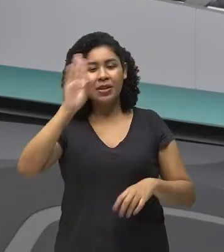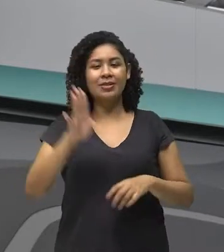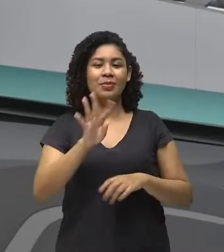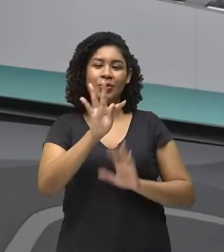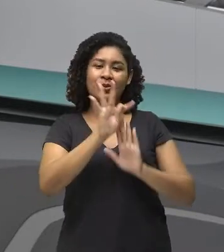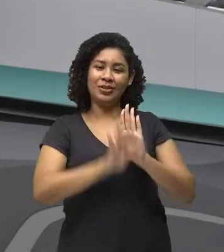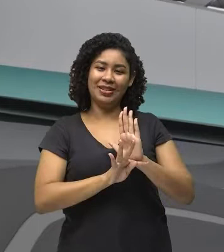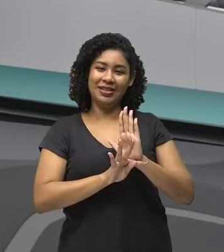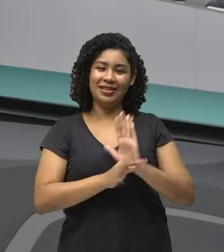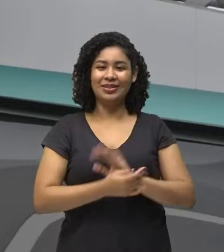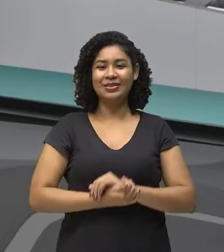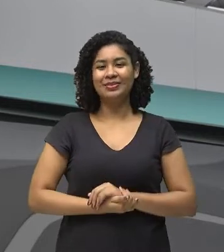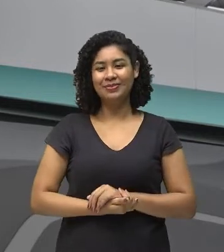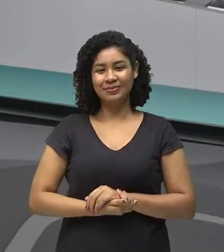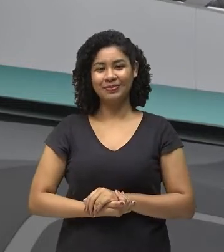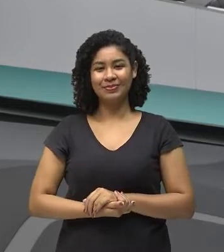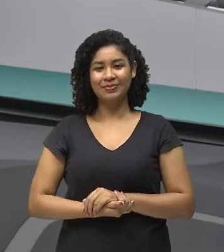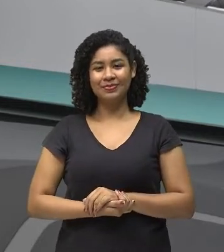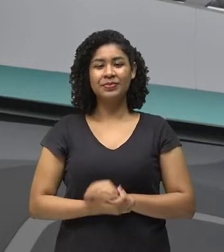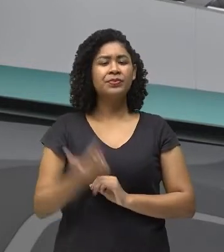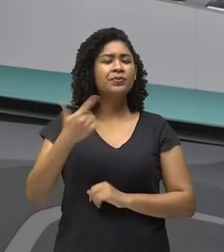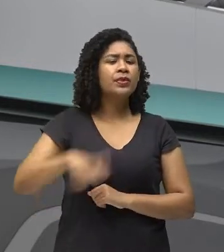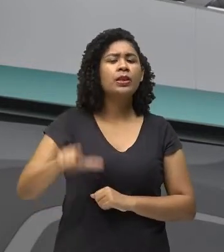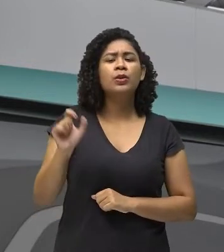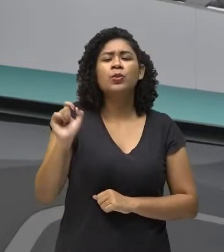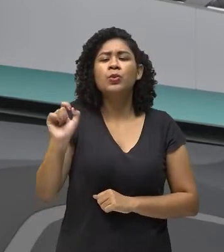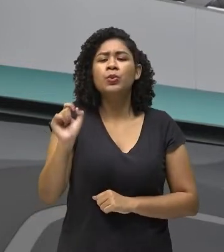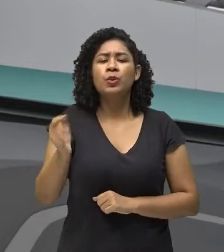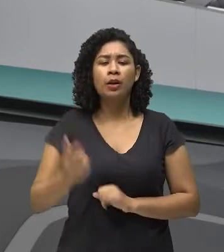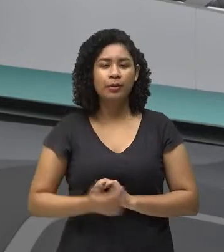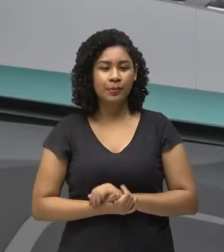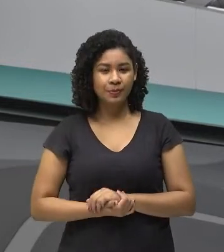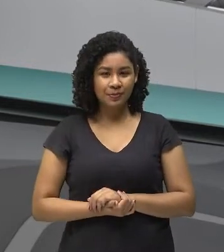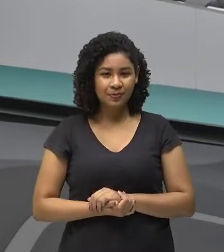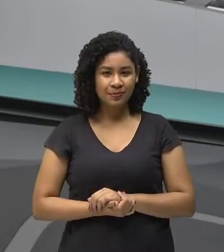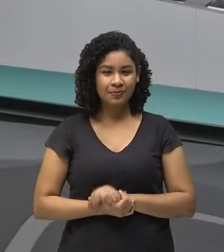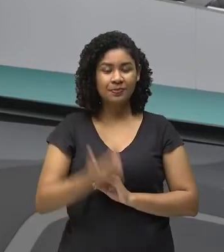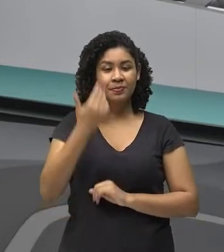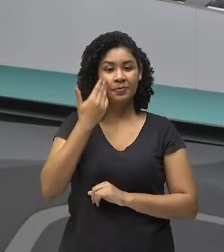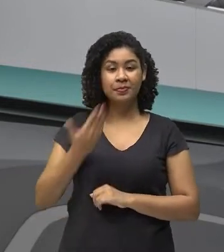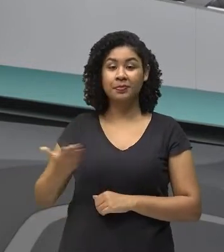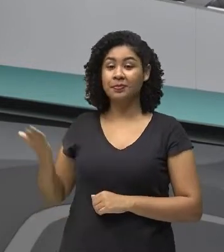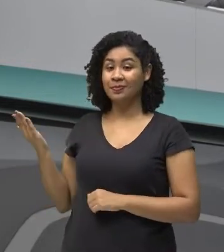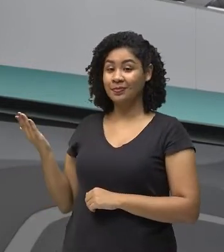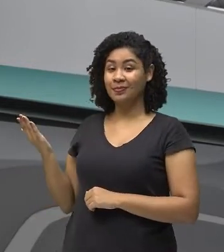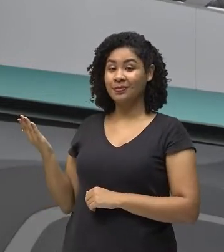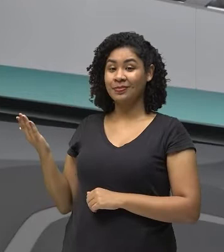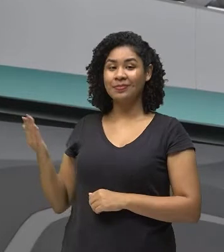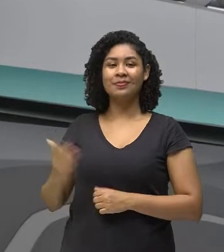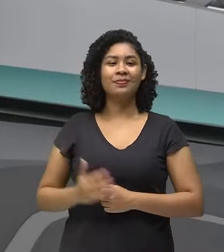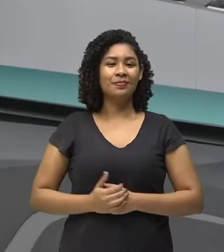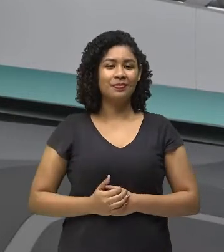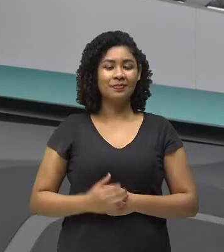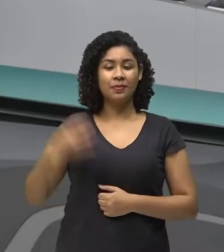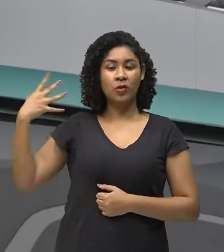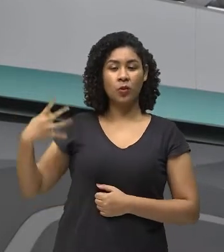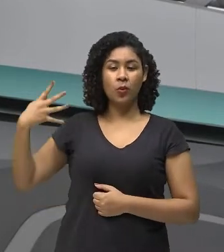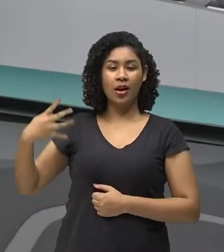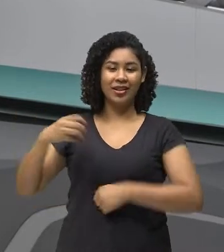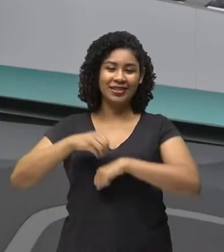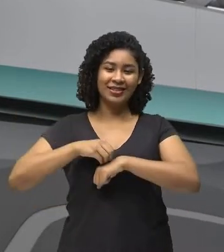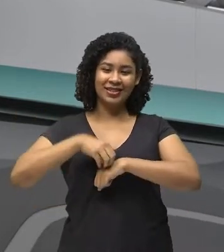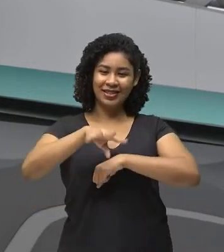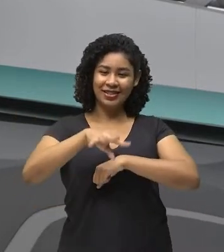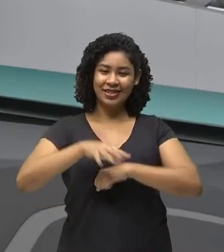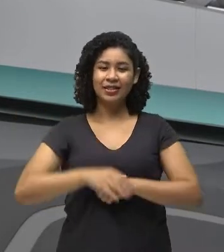do texto, certo? O que mais? Vamos dar uma olhada. O que mais que nós temos? Como usar esse skimming? Encontrar o